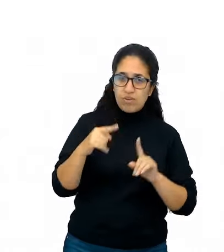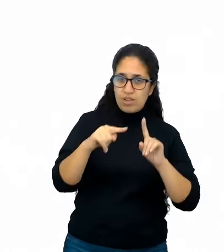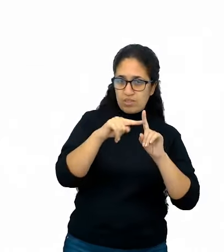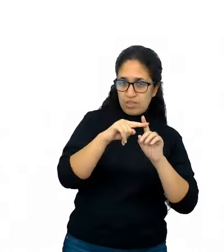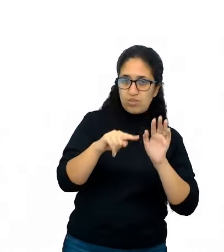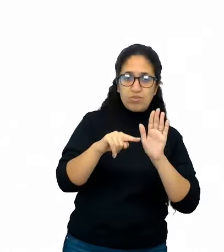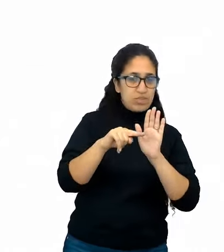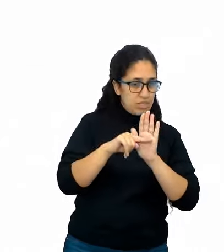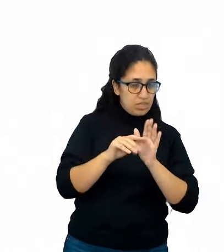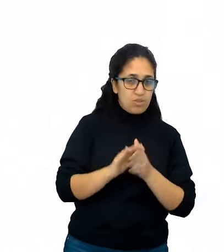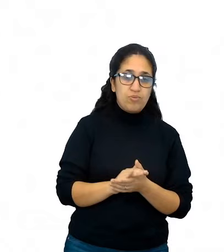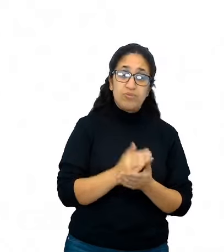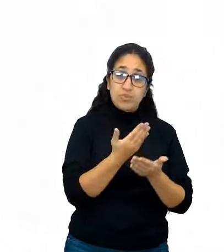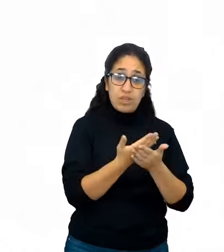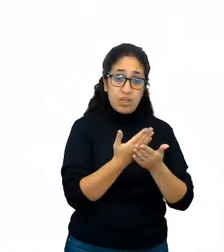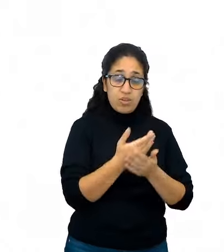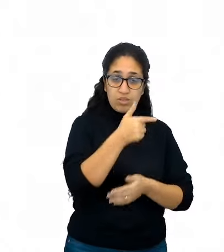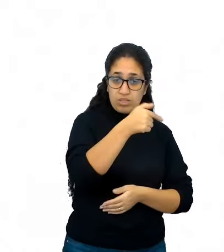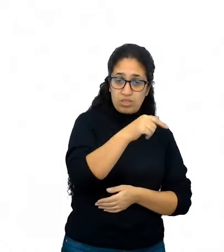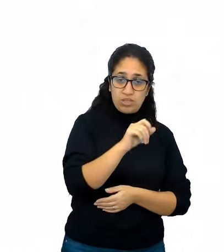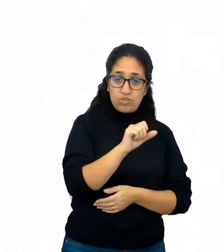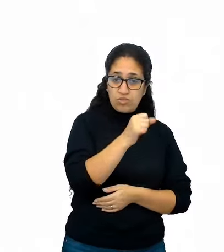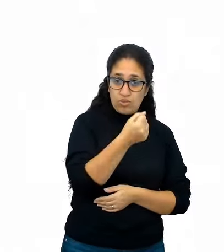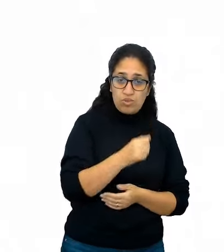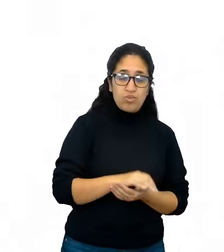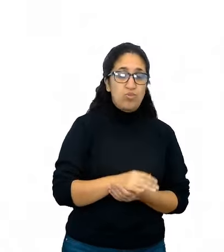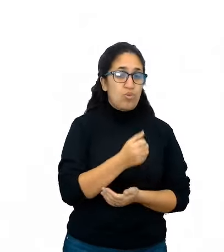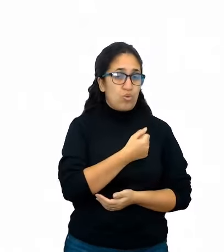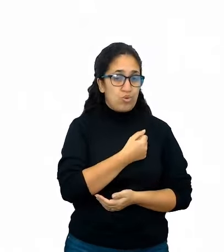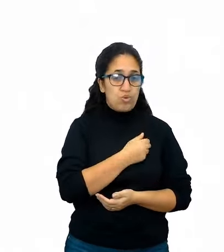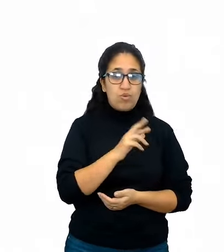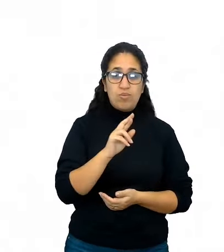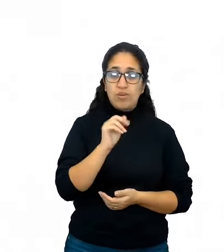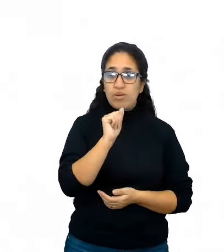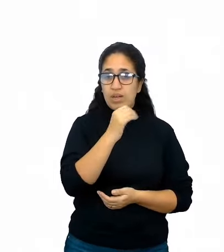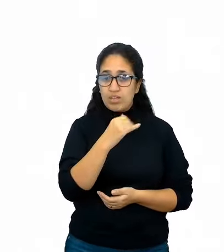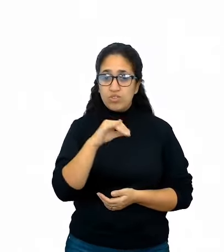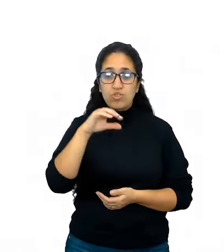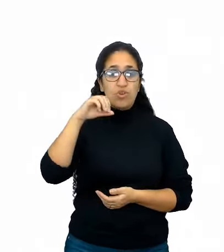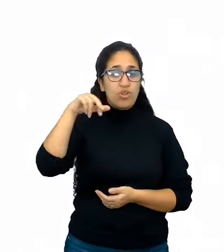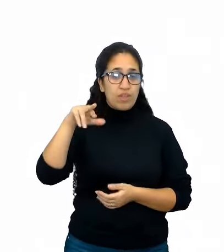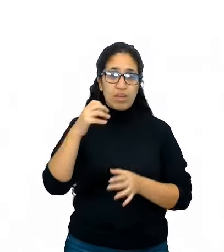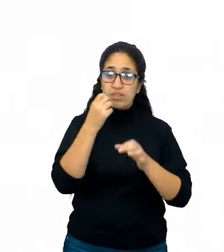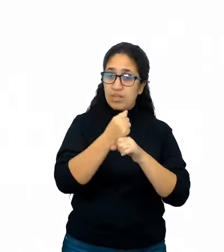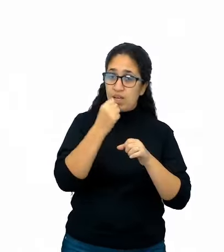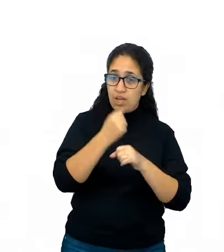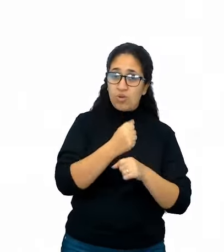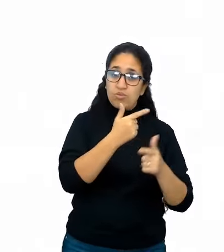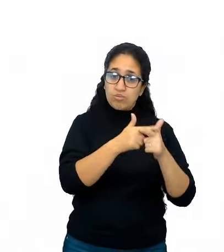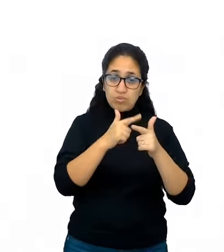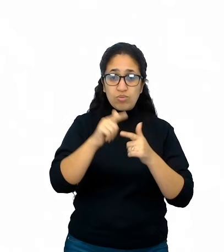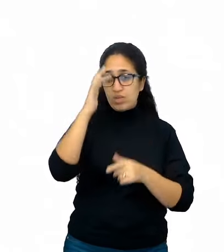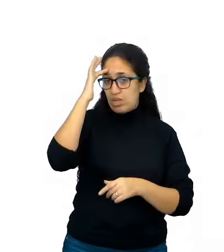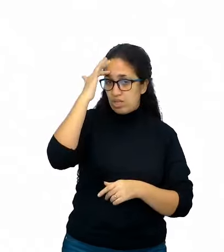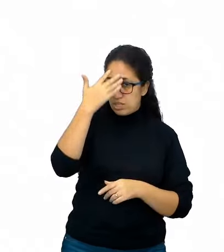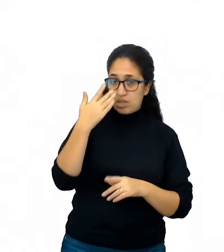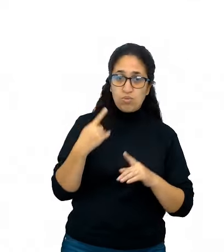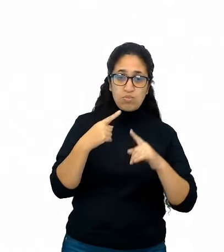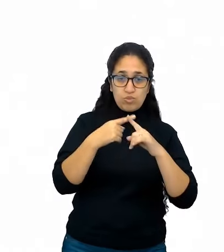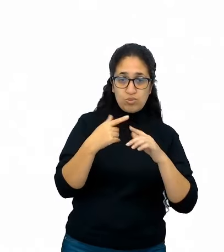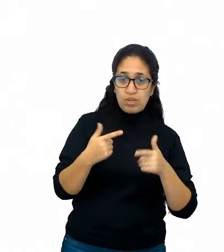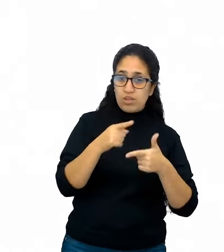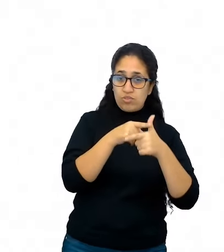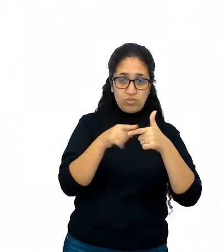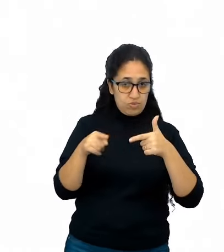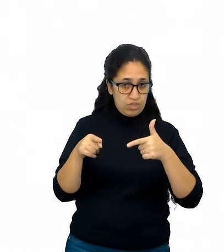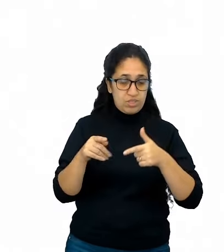e subtração. Aulas 7 e 8, números racionais, cálculo e resolução de problemas,